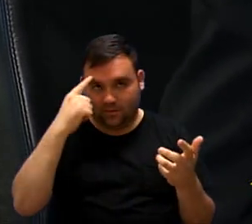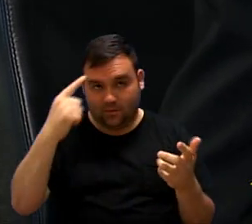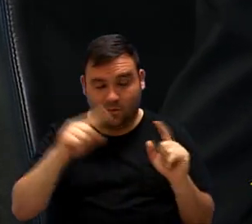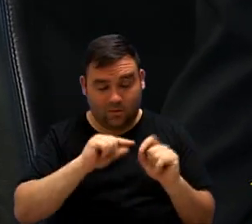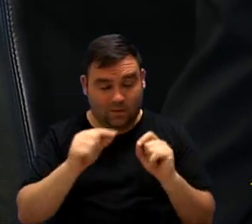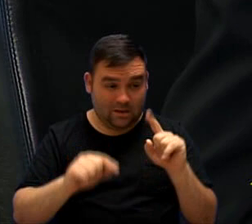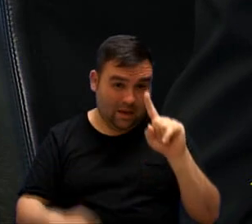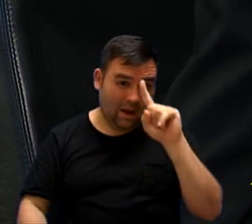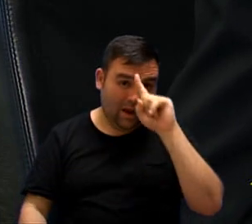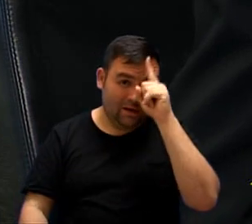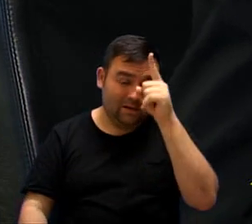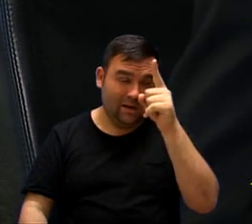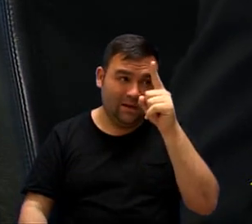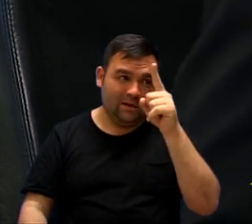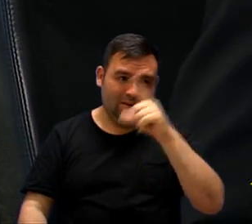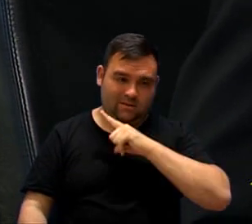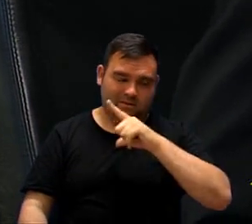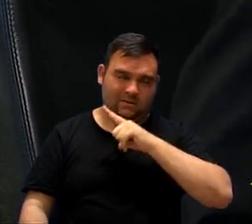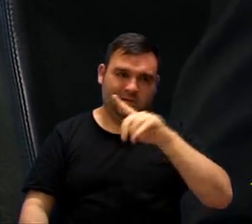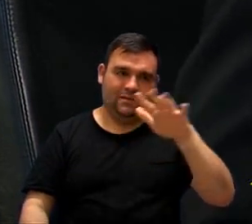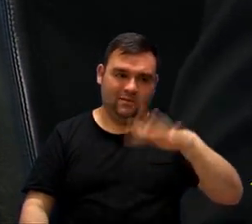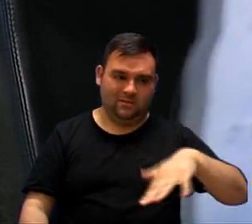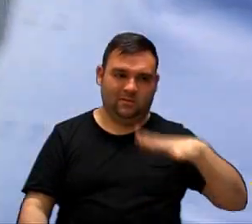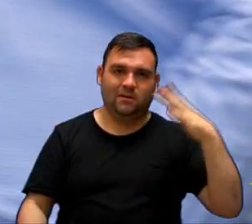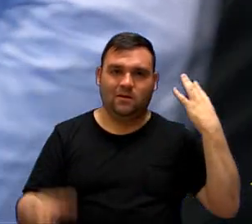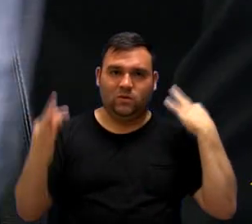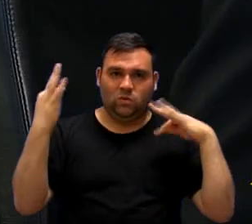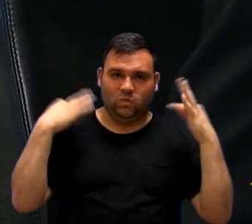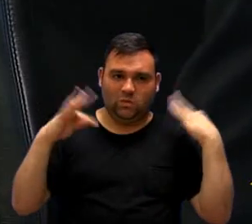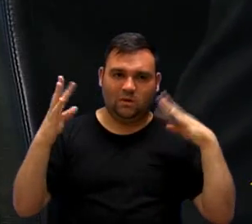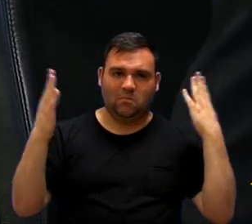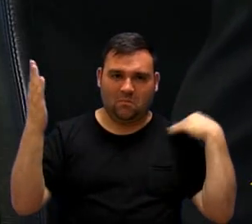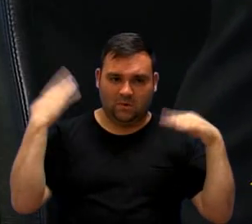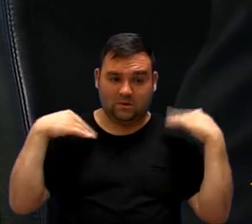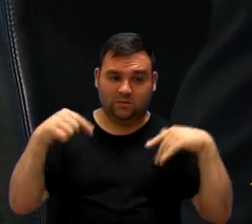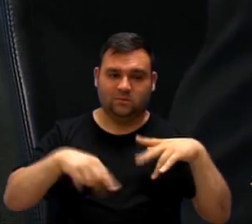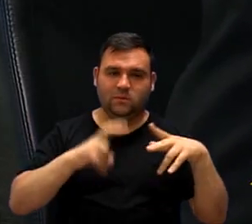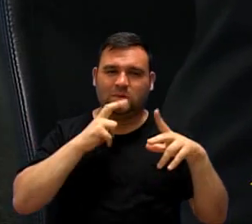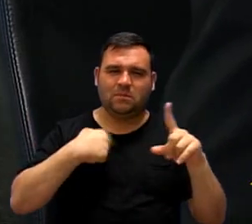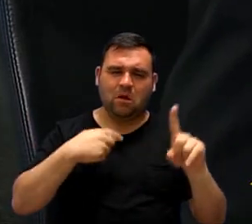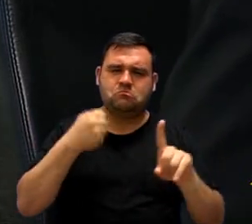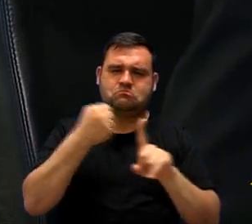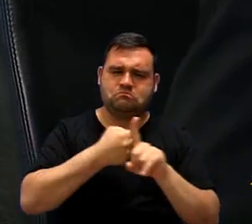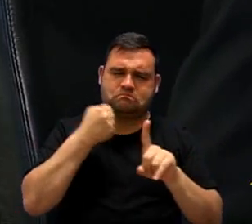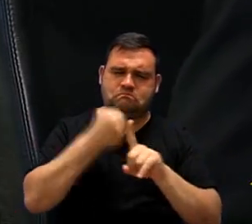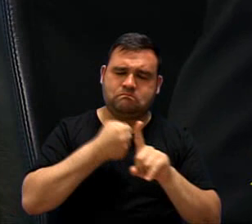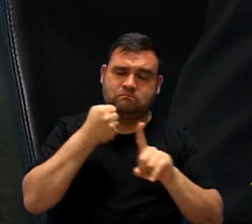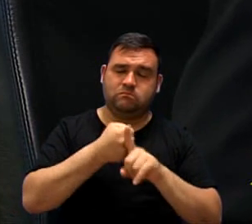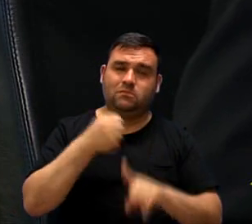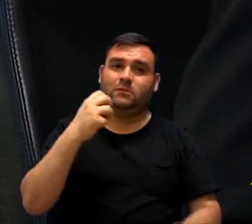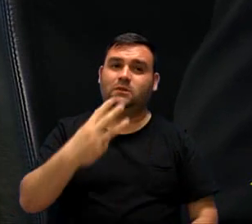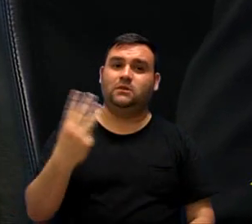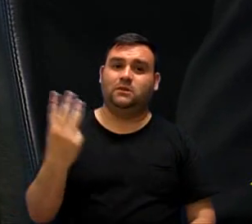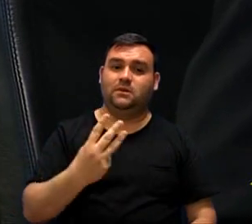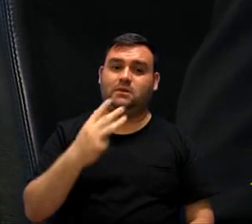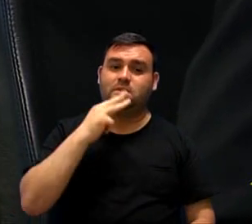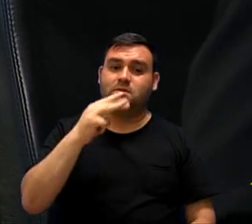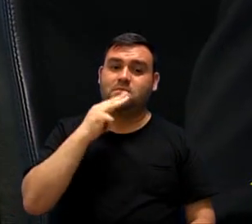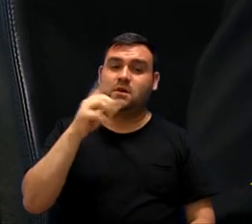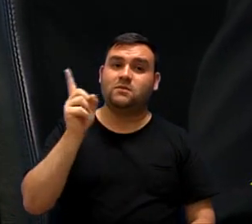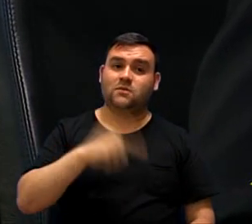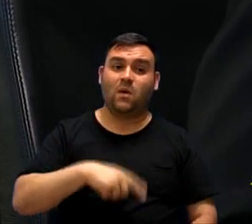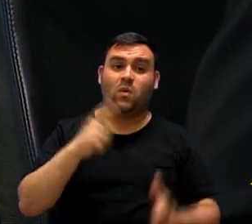a ideia... dentro da área do turismo, que eu brigo aqui em Sorocaba, que a 3 de março seja um